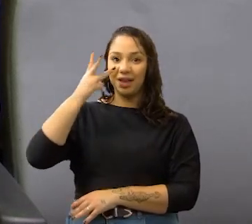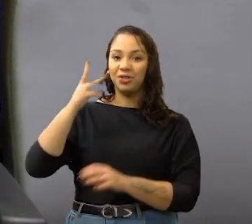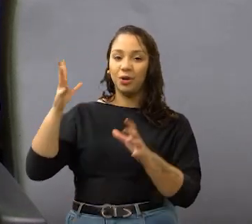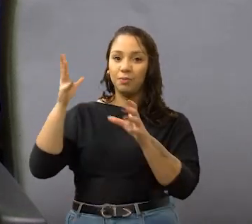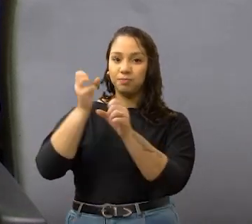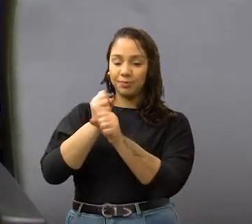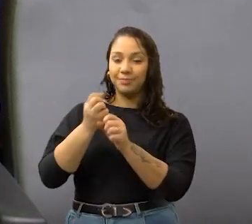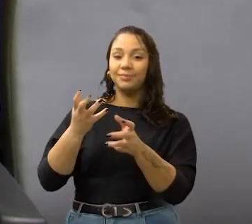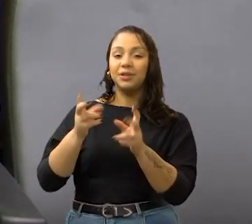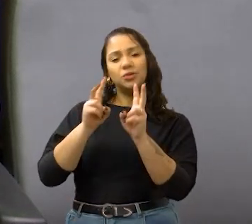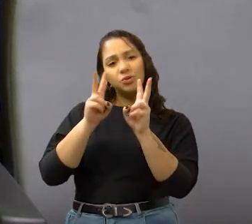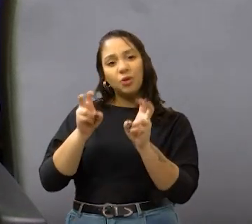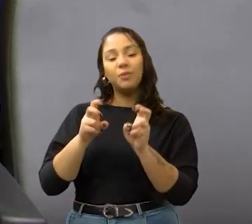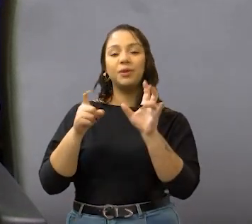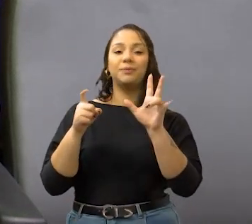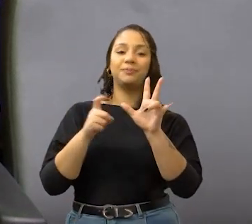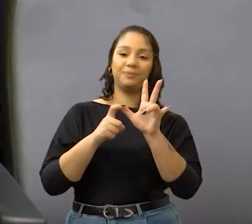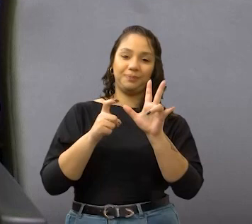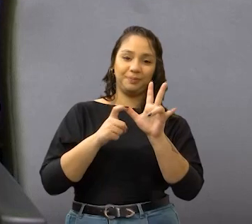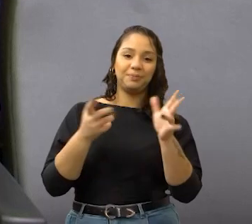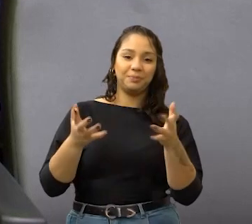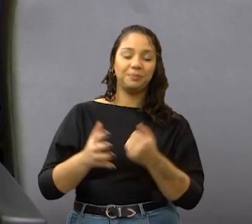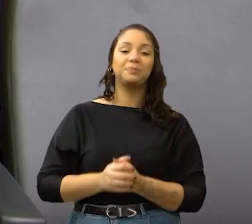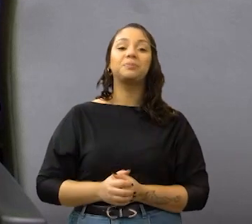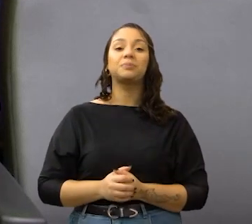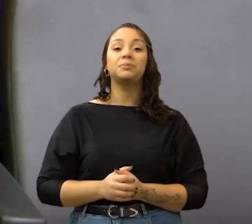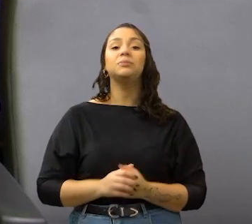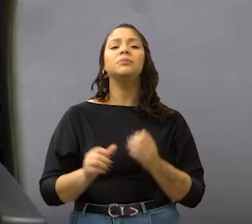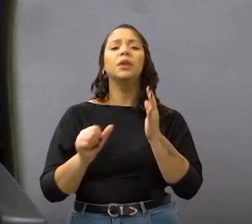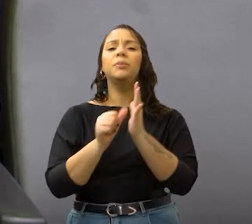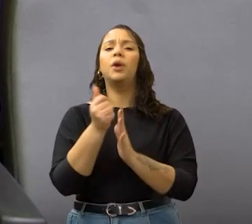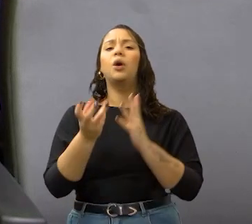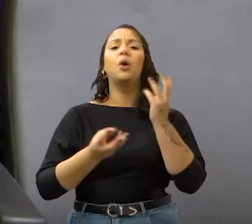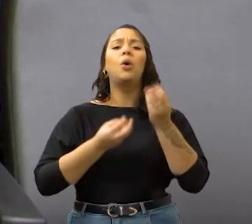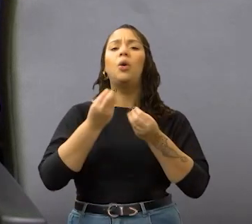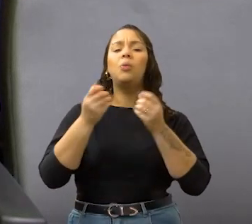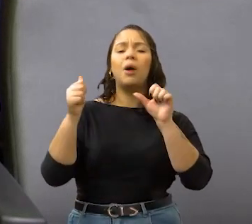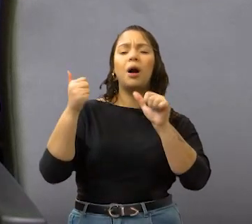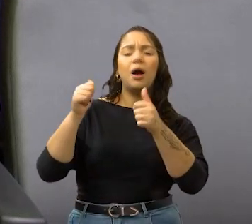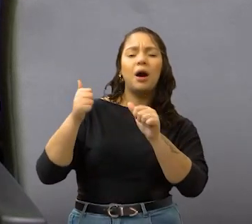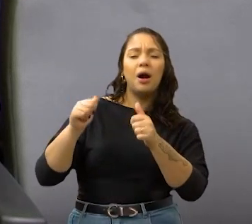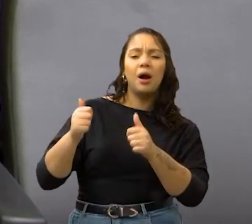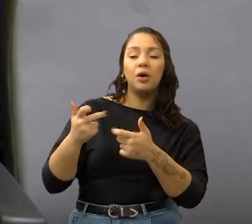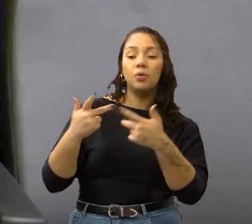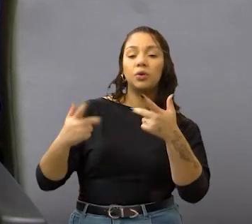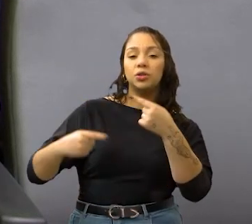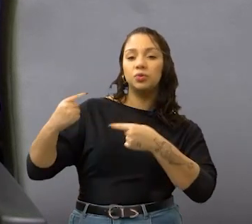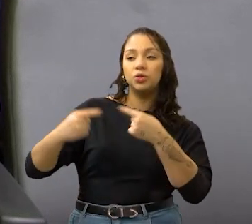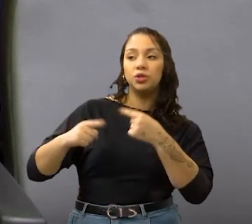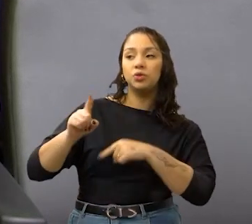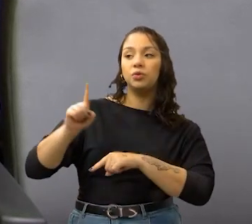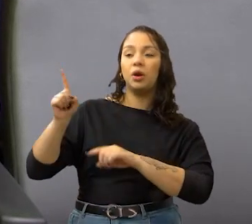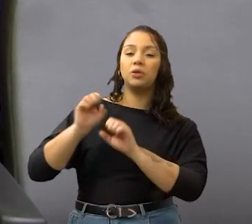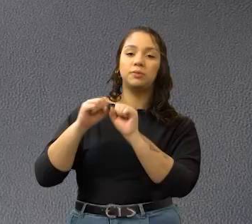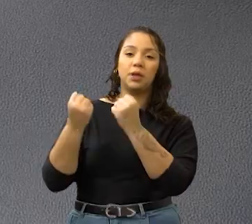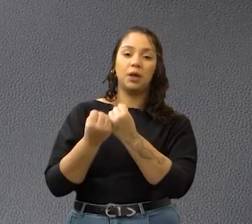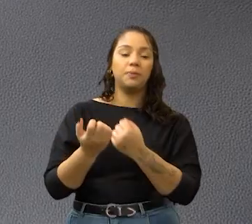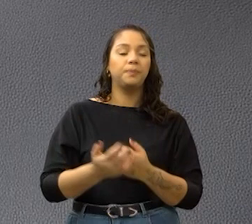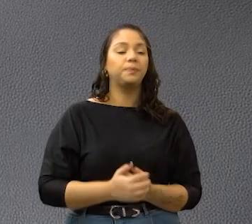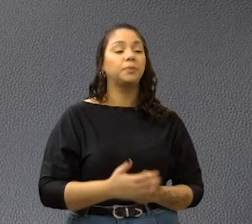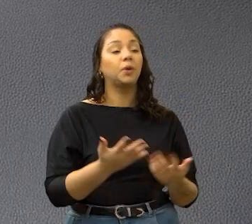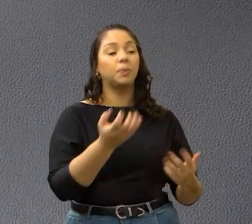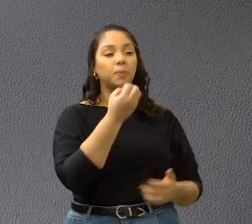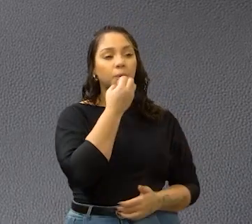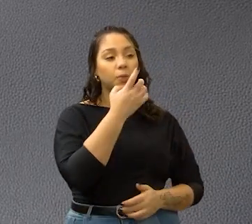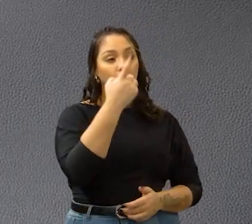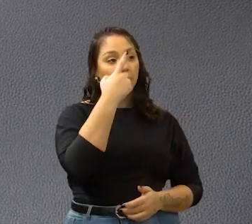dias, sobre a cannabis medicinal. Primeiro, como que você avalia o que fora discutido?